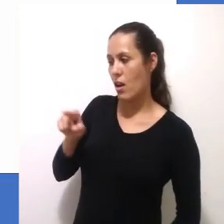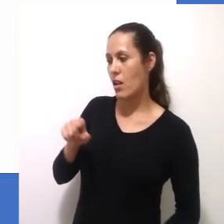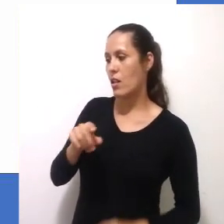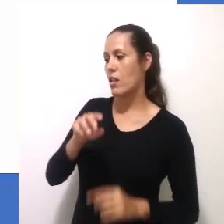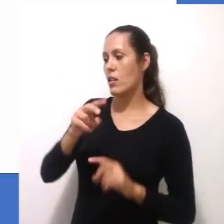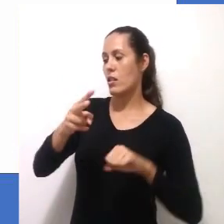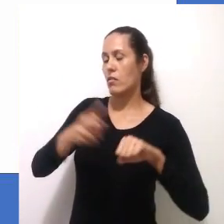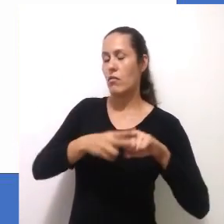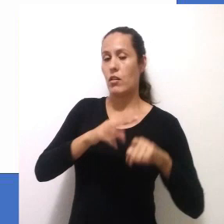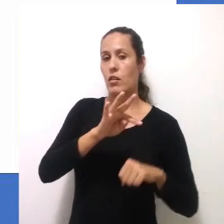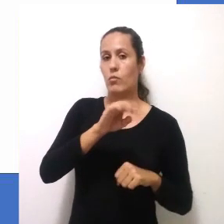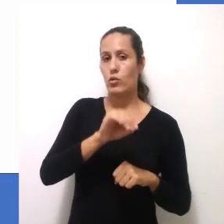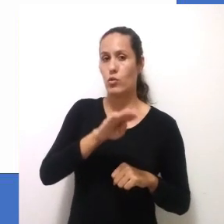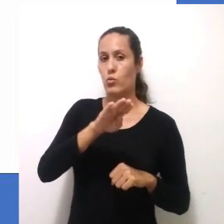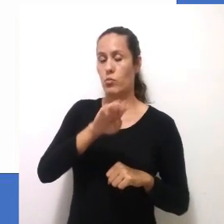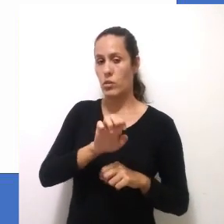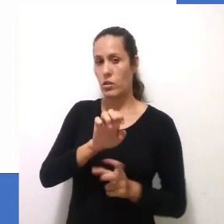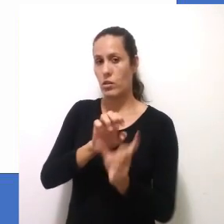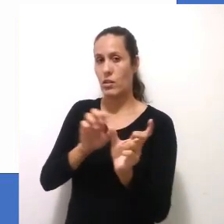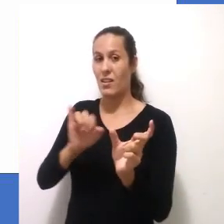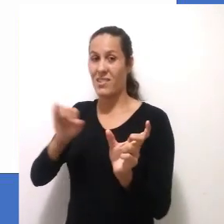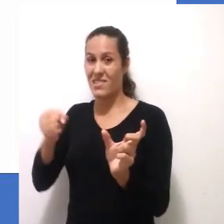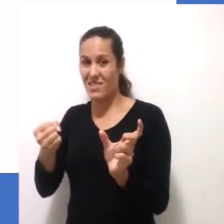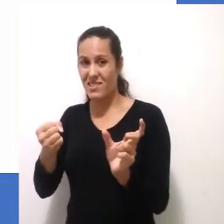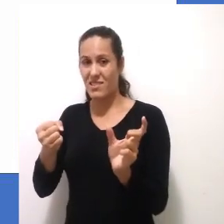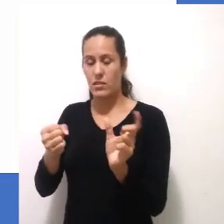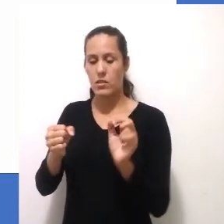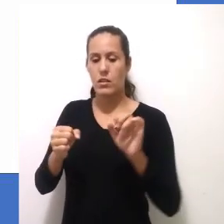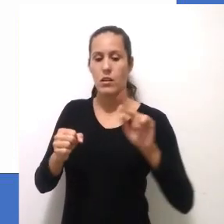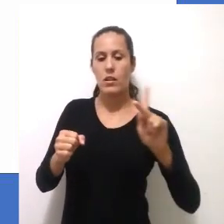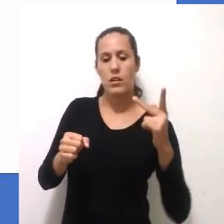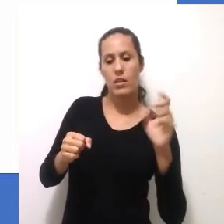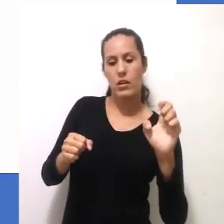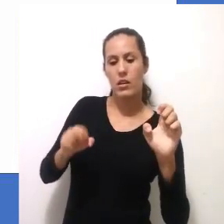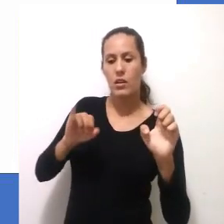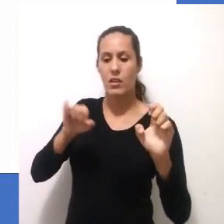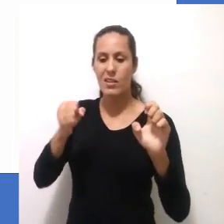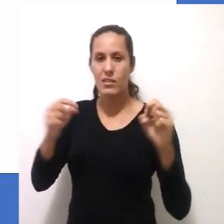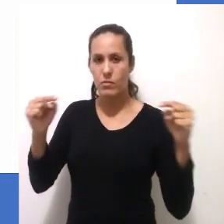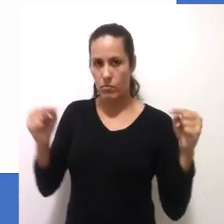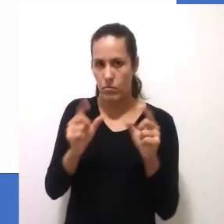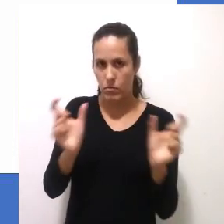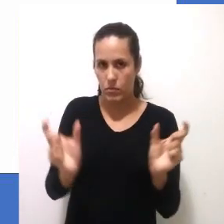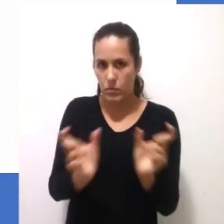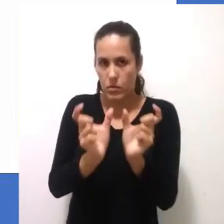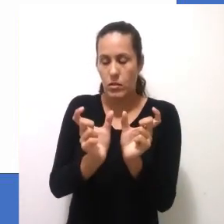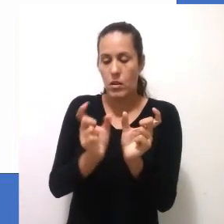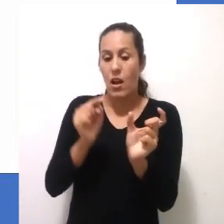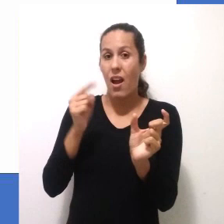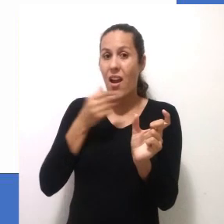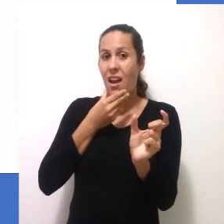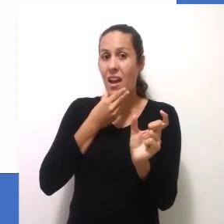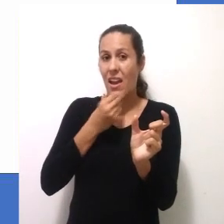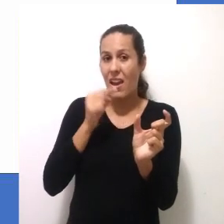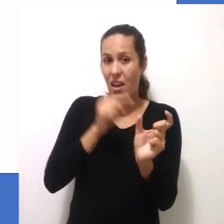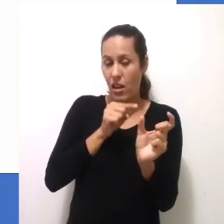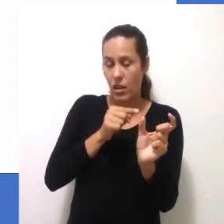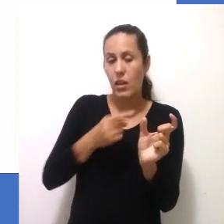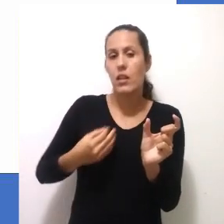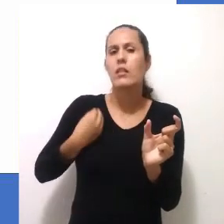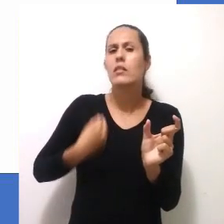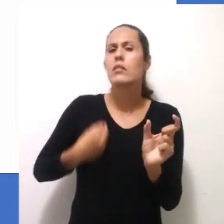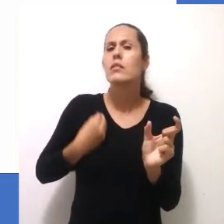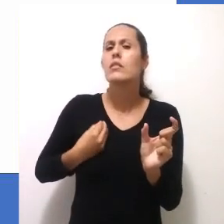esse pronome, que é o is. Então, a gente tem aí he is, ele está, o going